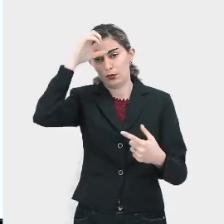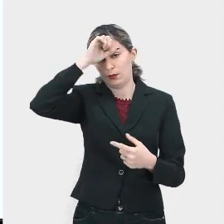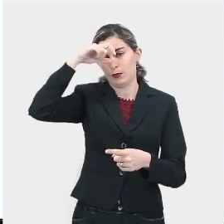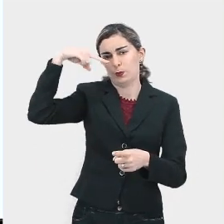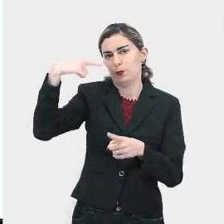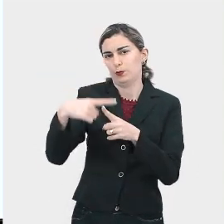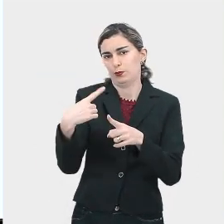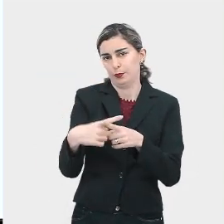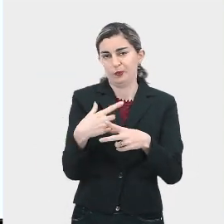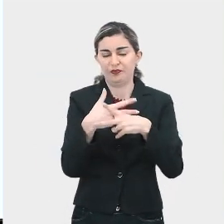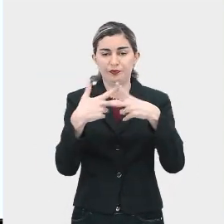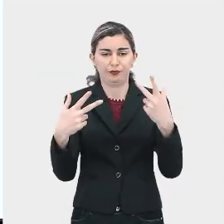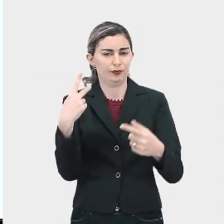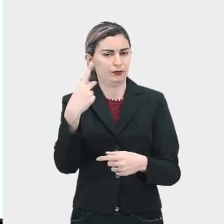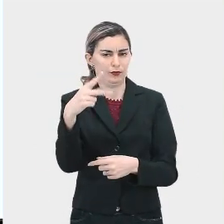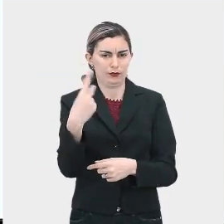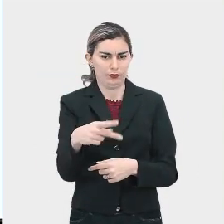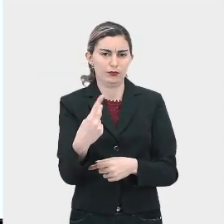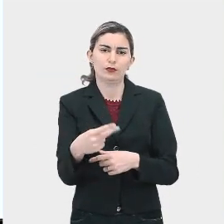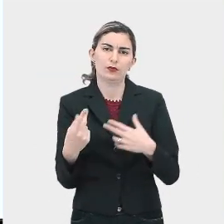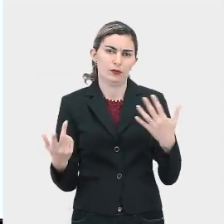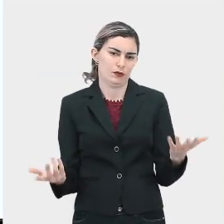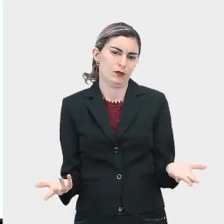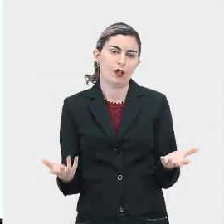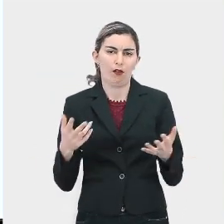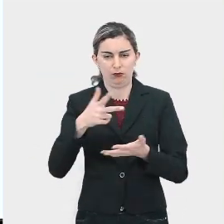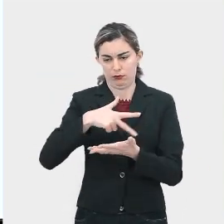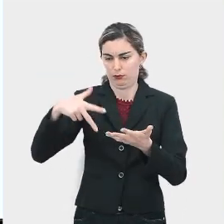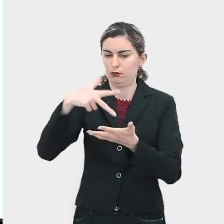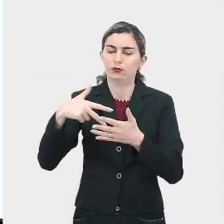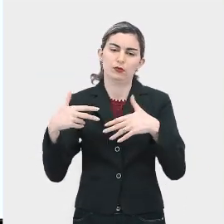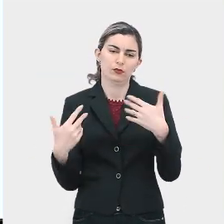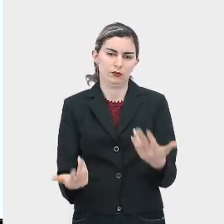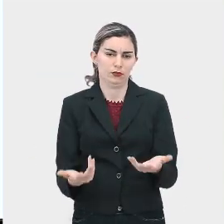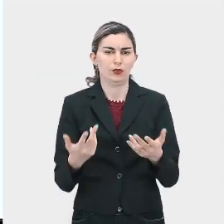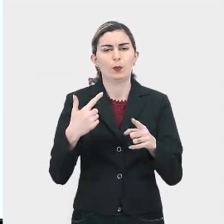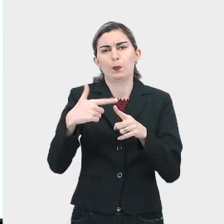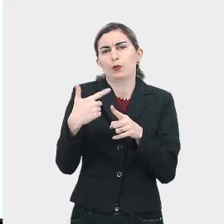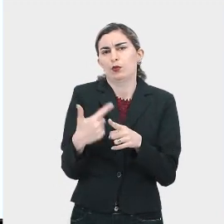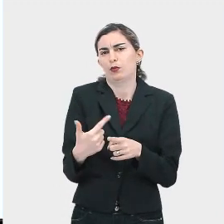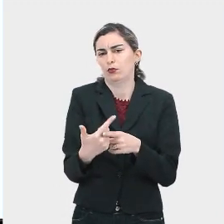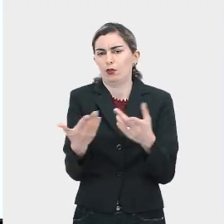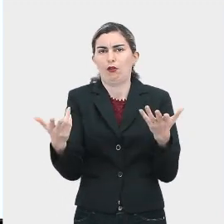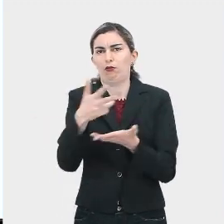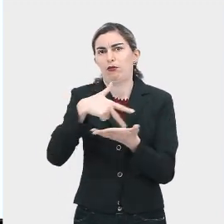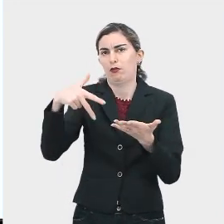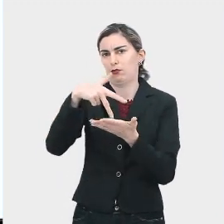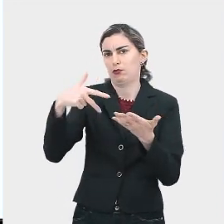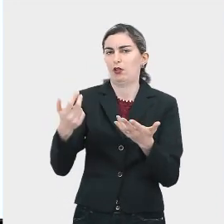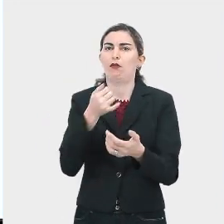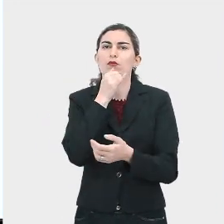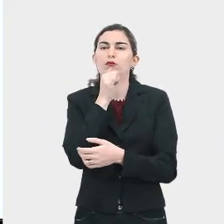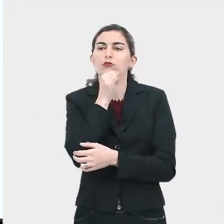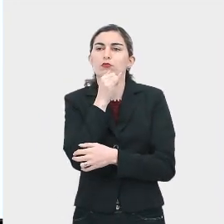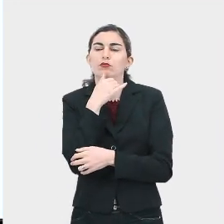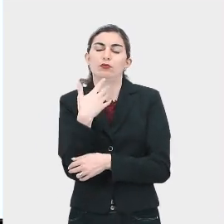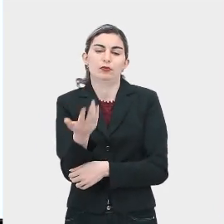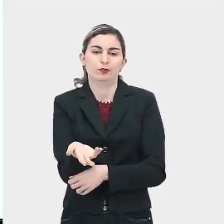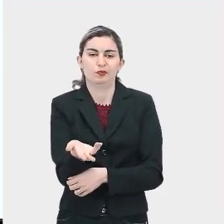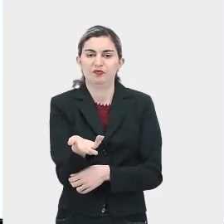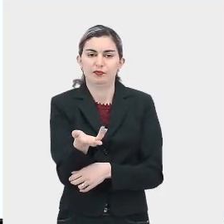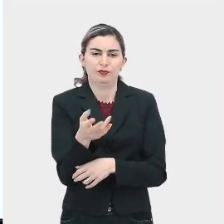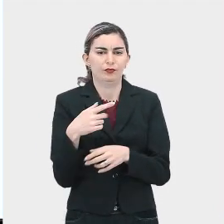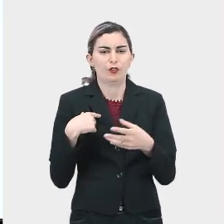caso, a dança, tá? Então, o porquê de se dançar. Por exemplo, frevo. Por que as pessoas